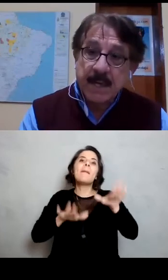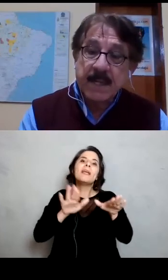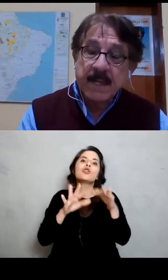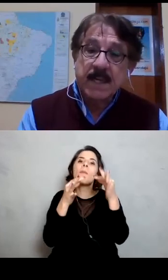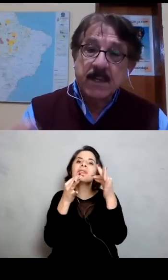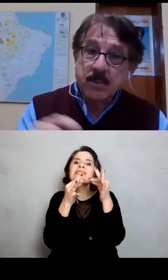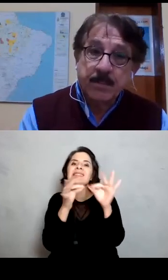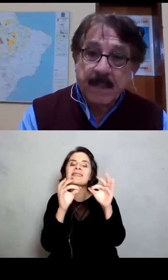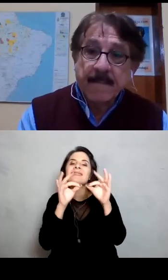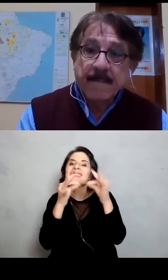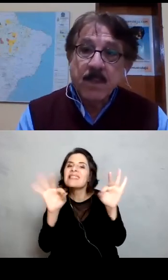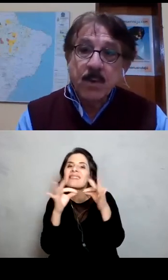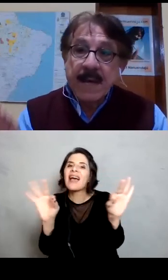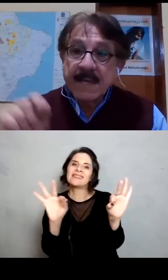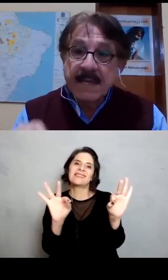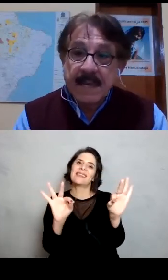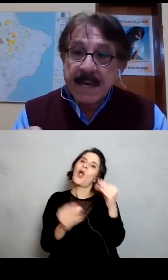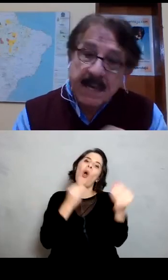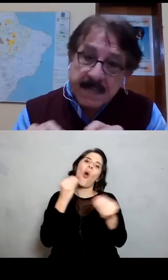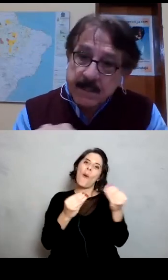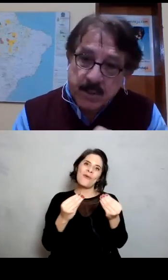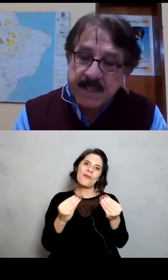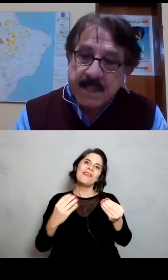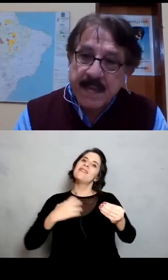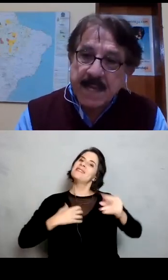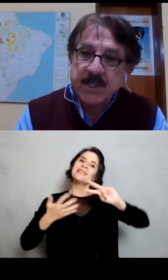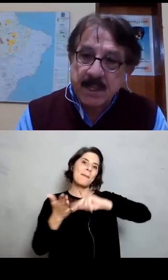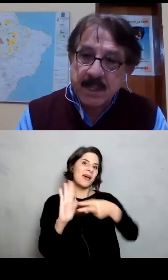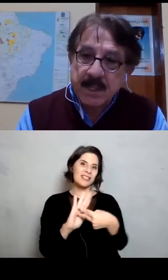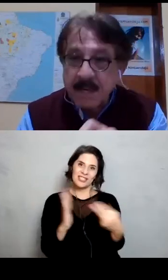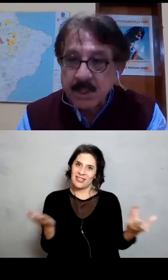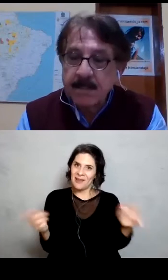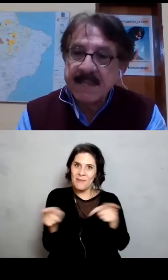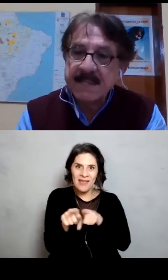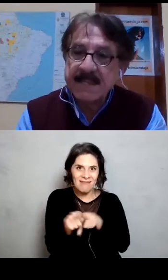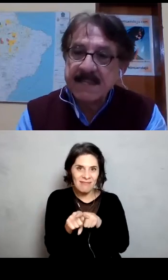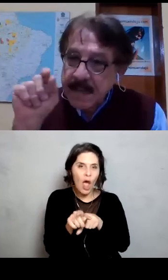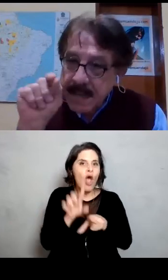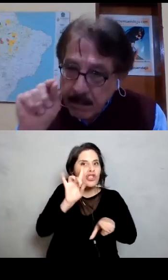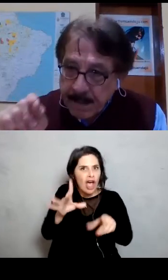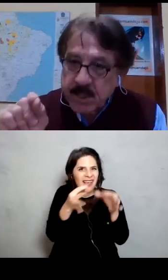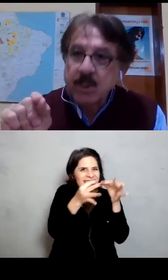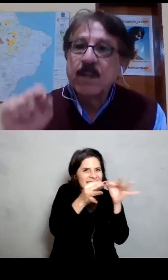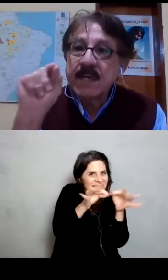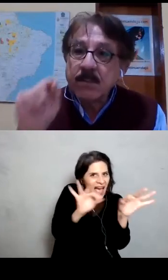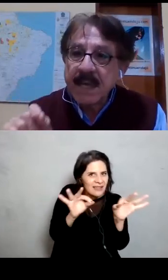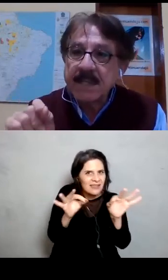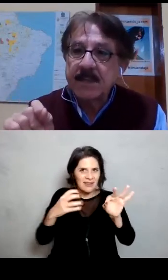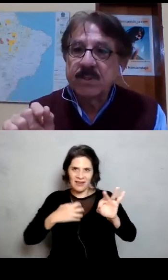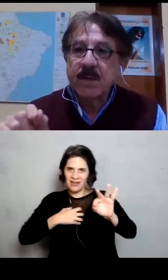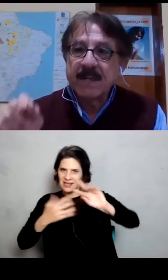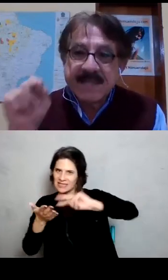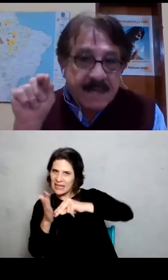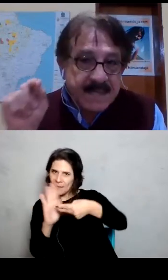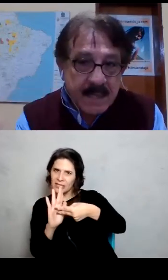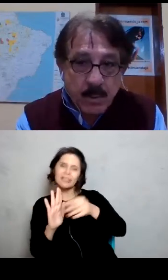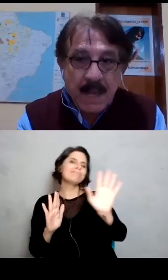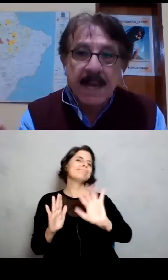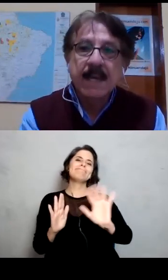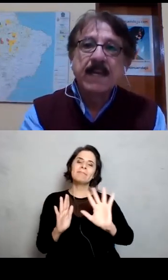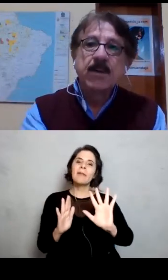caso do Caingangue, do Hopi, não é que é a relação só sintática e semântica, mas é uma partícula que não tem tradução, mas